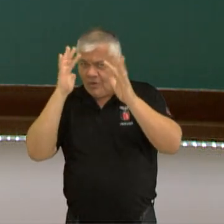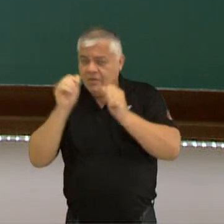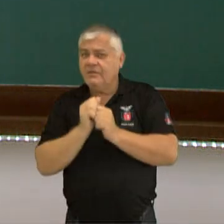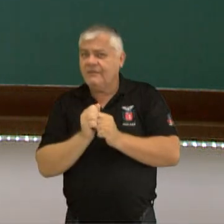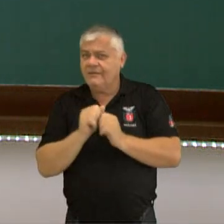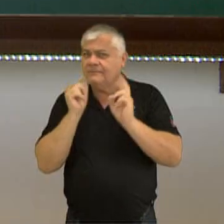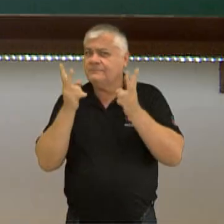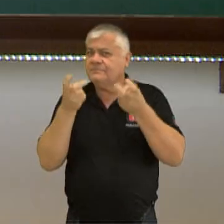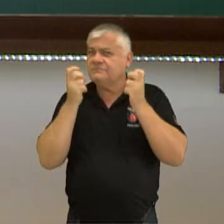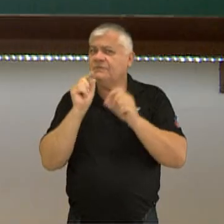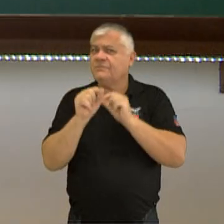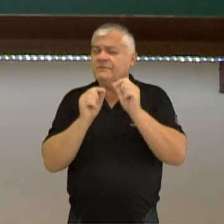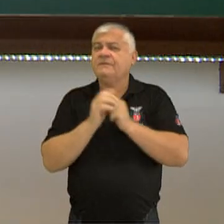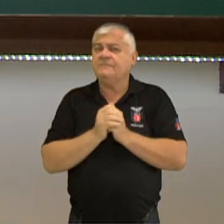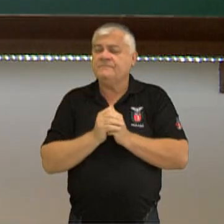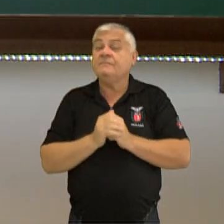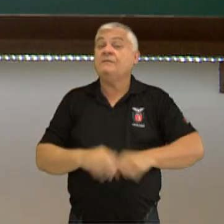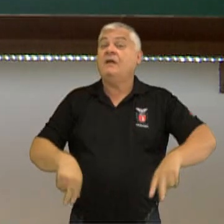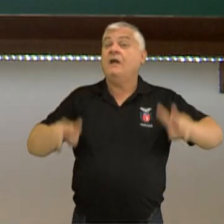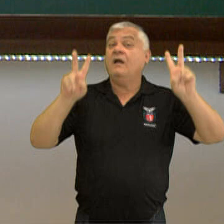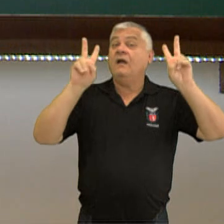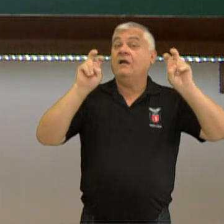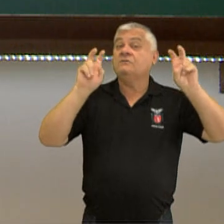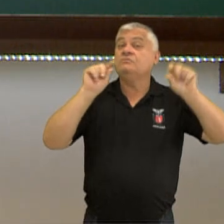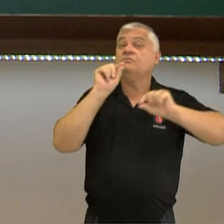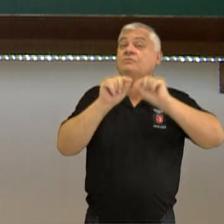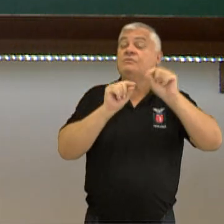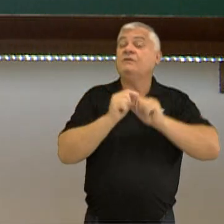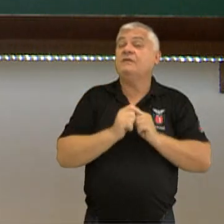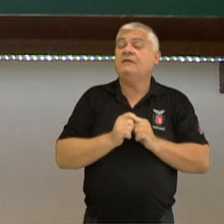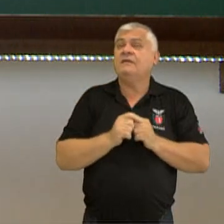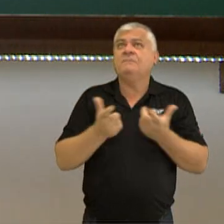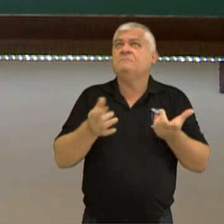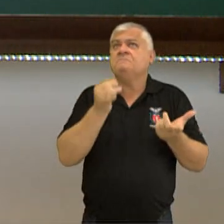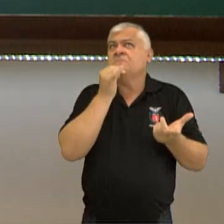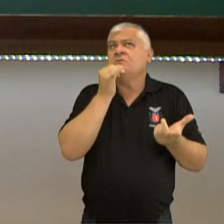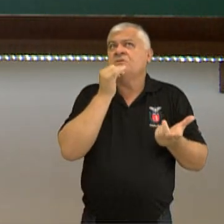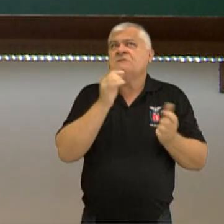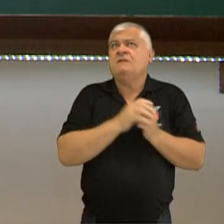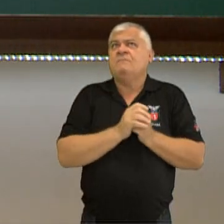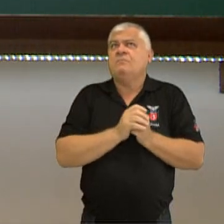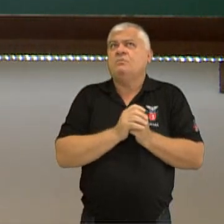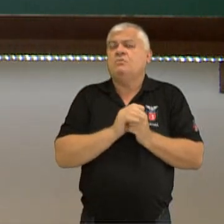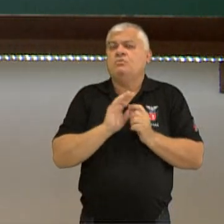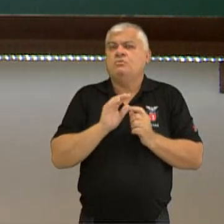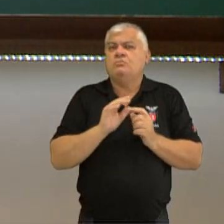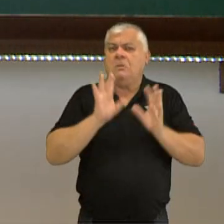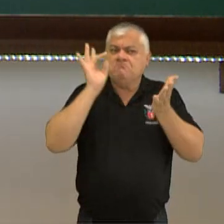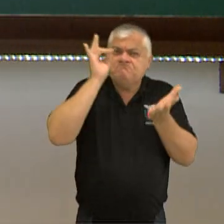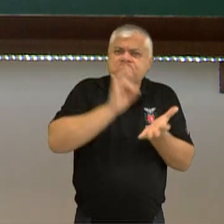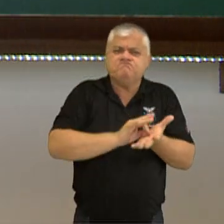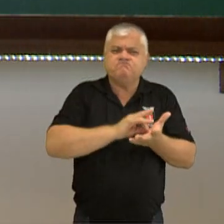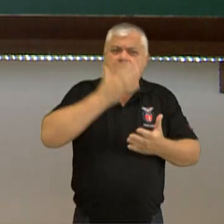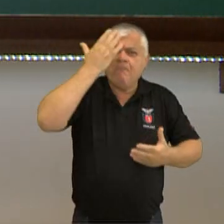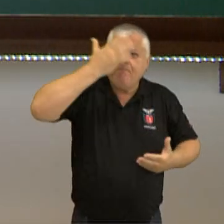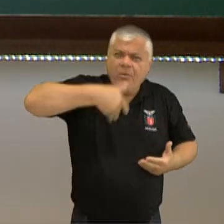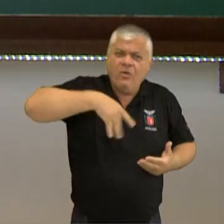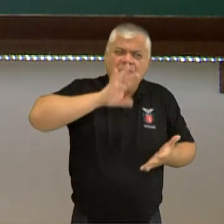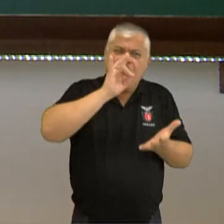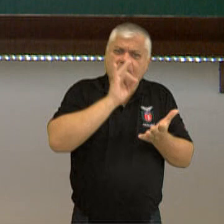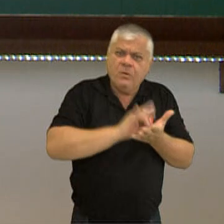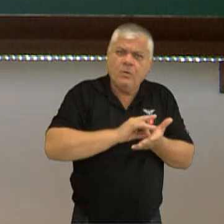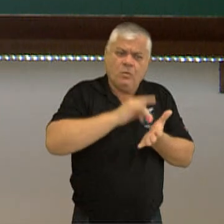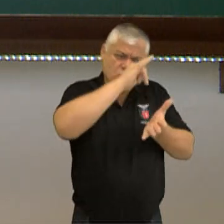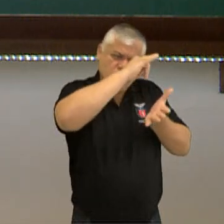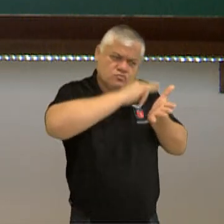percebo que nós estamos falando de alguns assuntos que a gente não tem uma total confirmação. Nós não temos